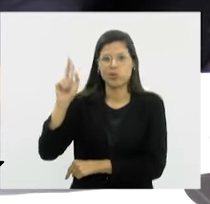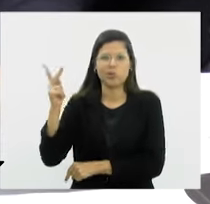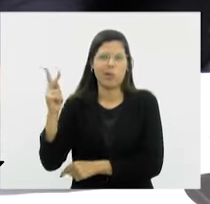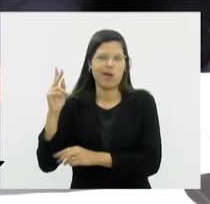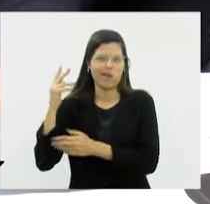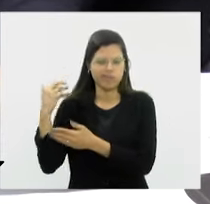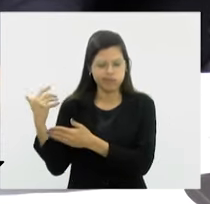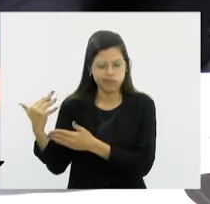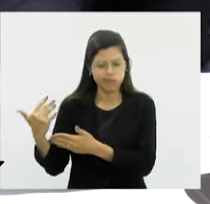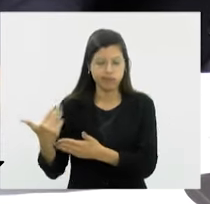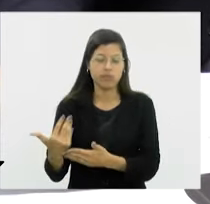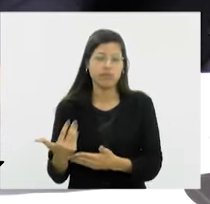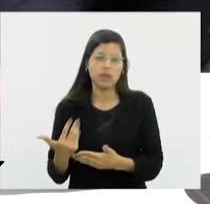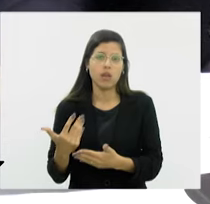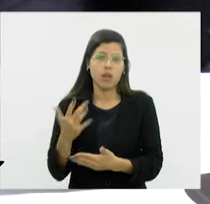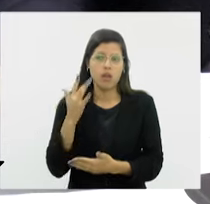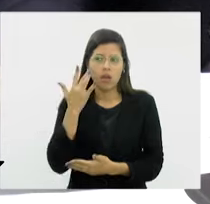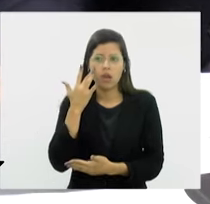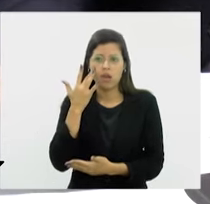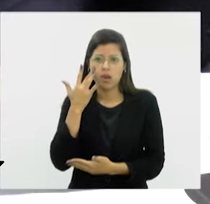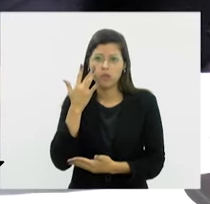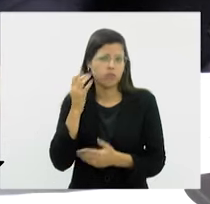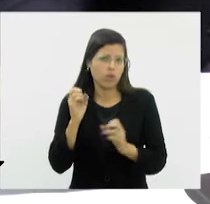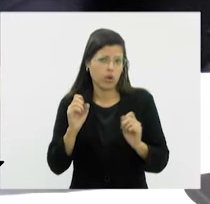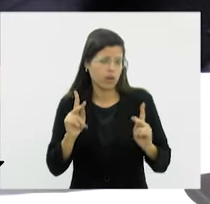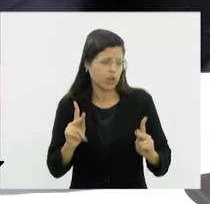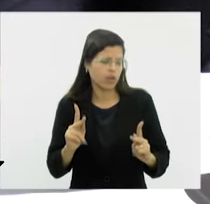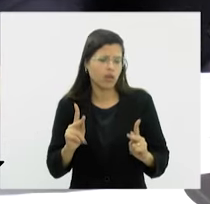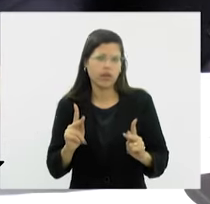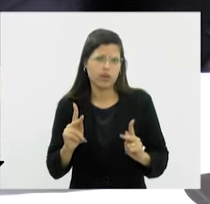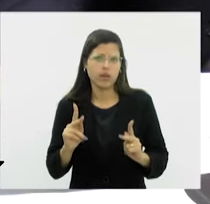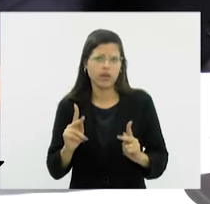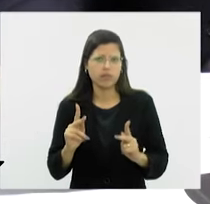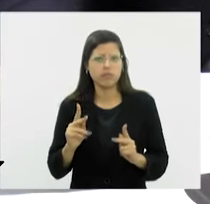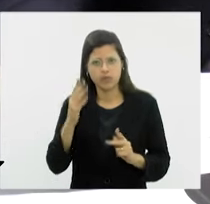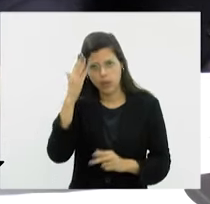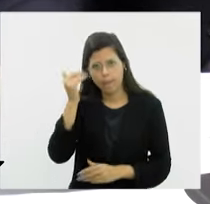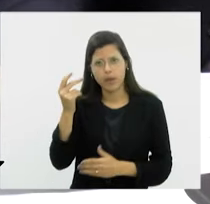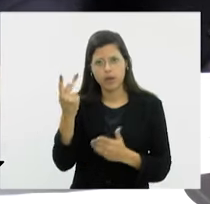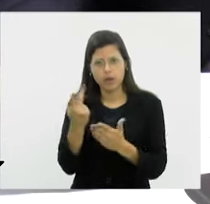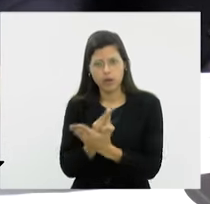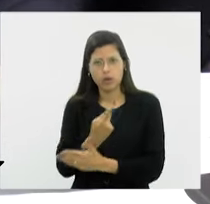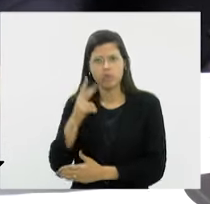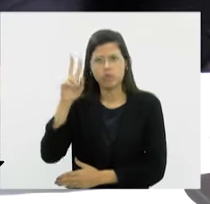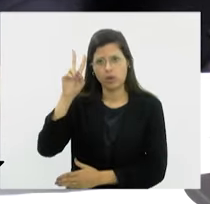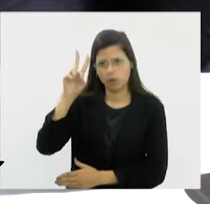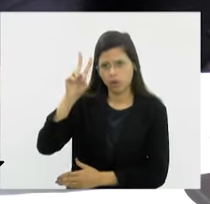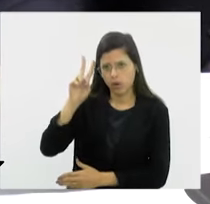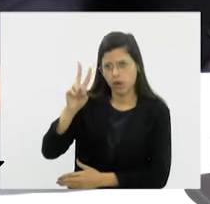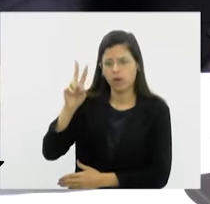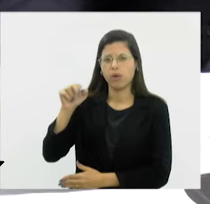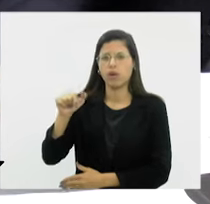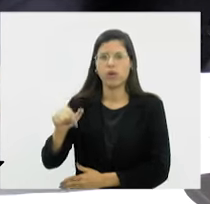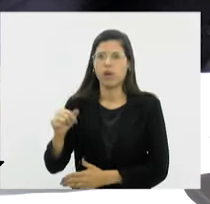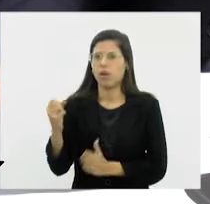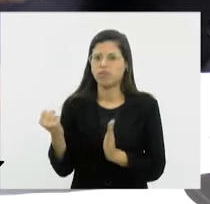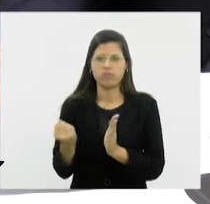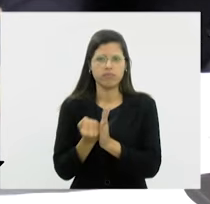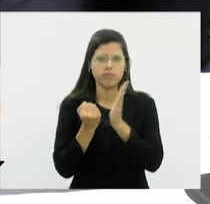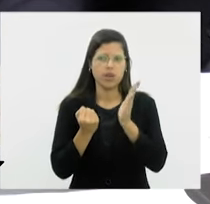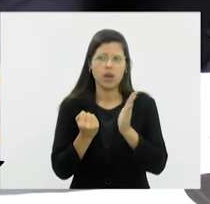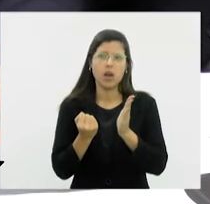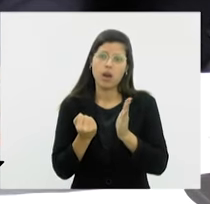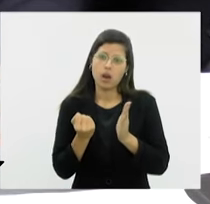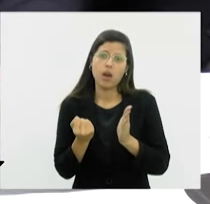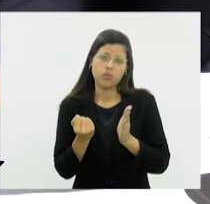que eu acho que é ponto pacífico, reconhecer o fato histórico, ainda que essa história nos doa